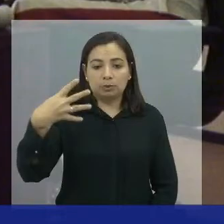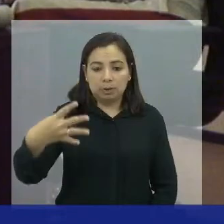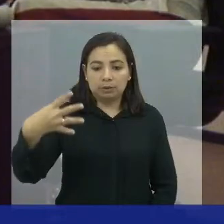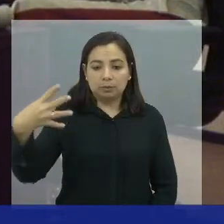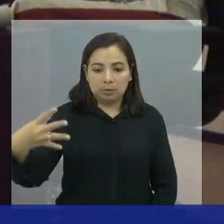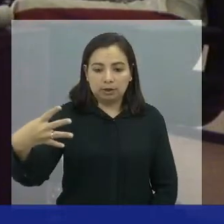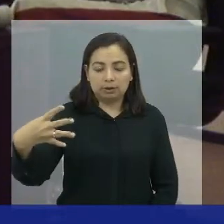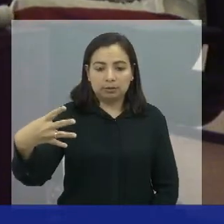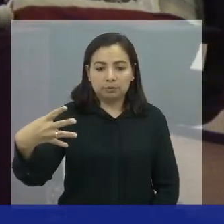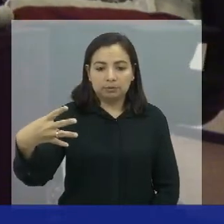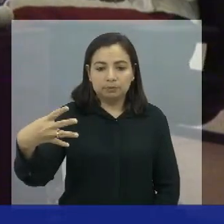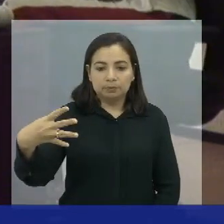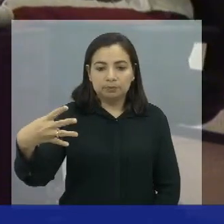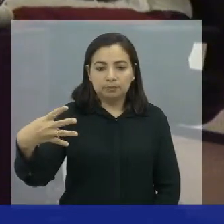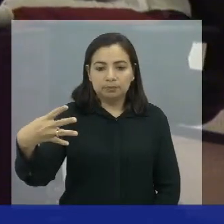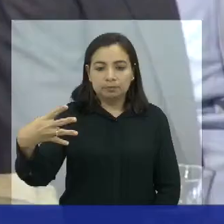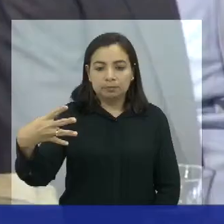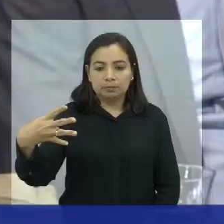3444